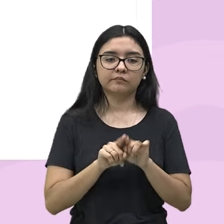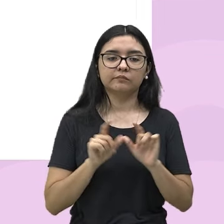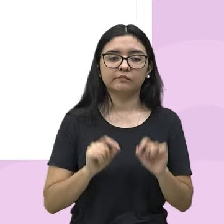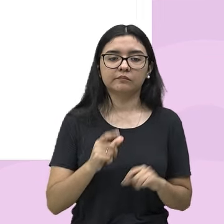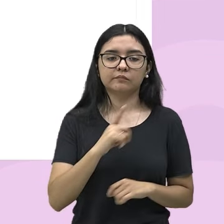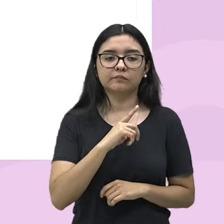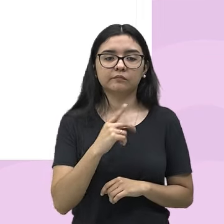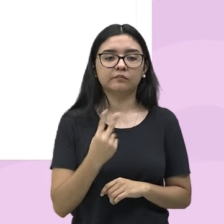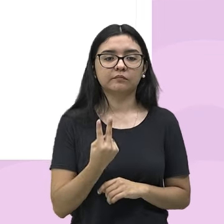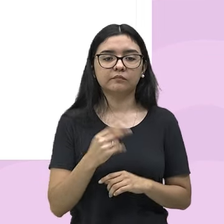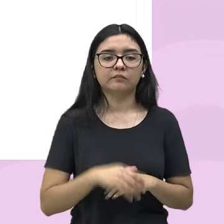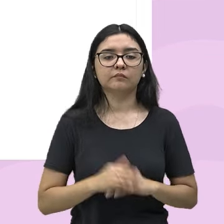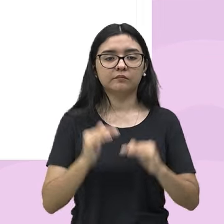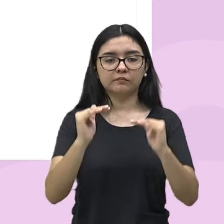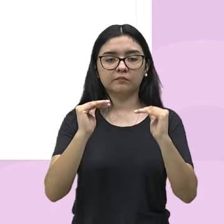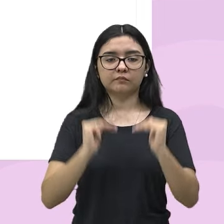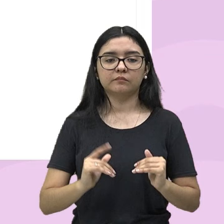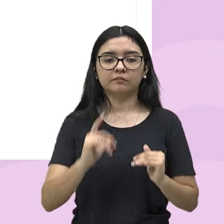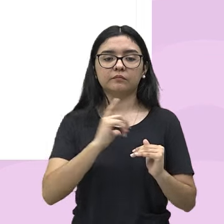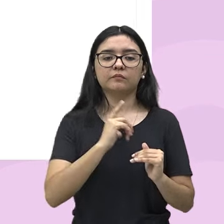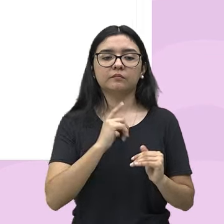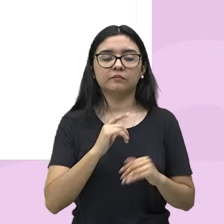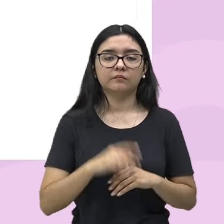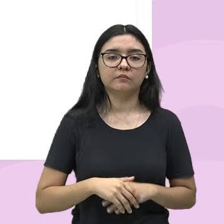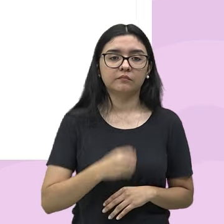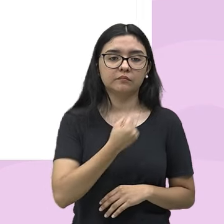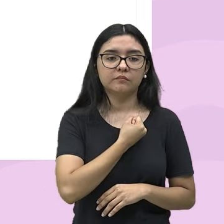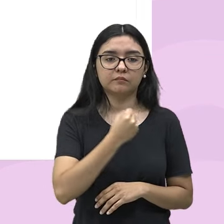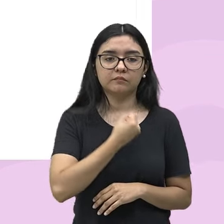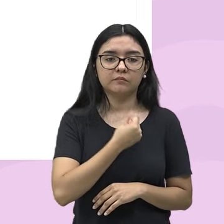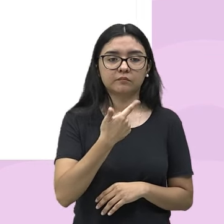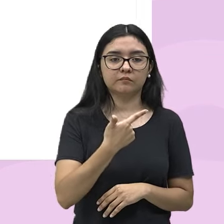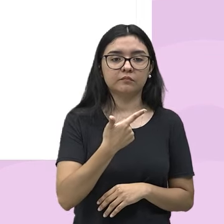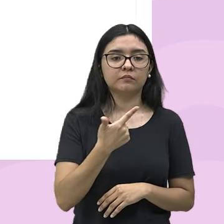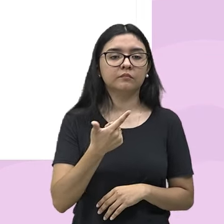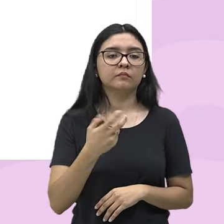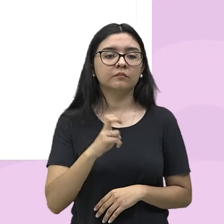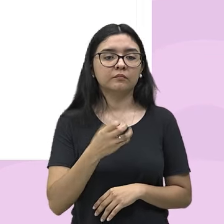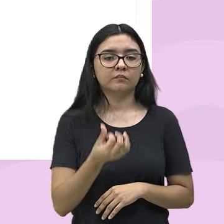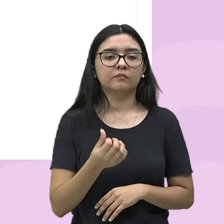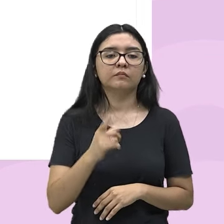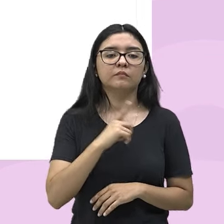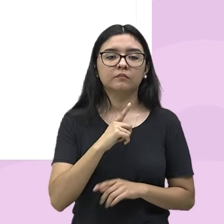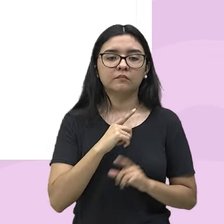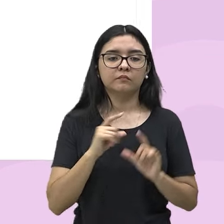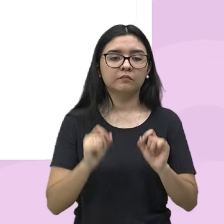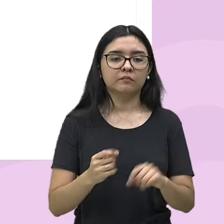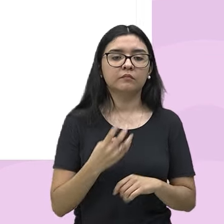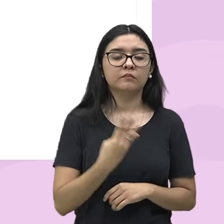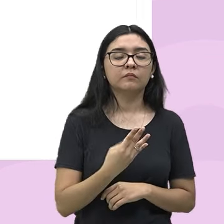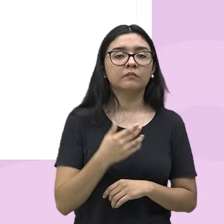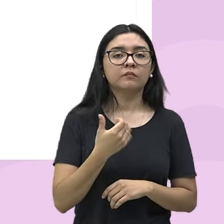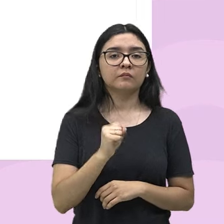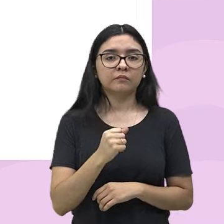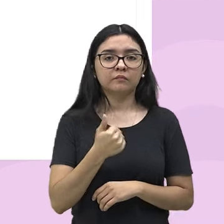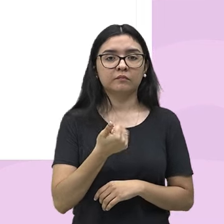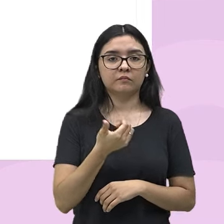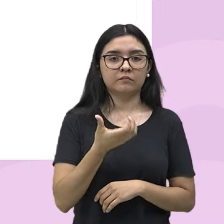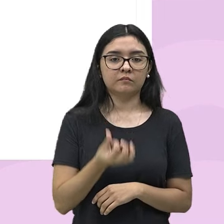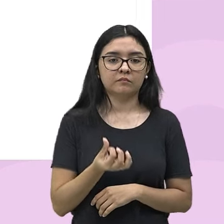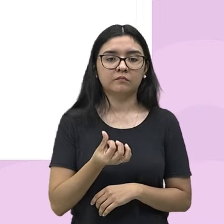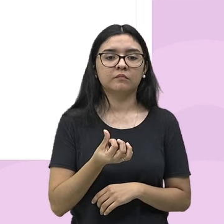lá embaixo na nossa calculadora tem assim, ó, o número 256 é divisível por 1, por 2, por 4, por 8, por 16, 32,